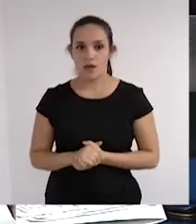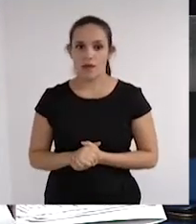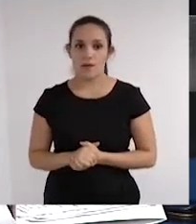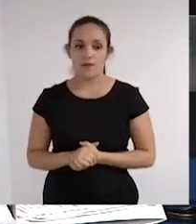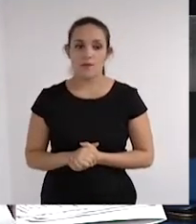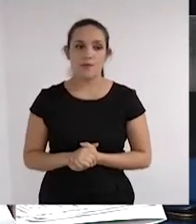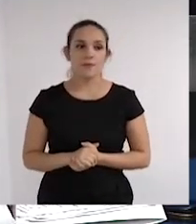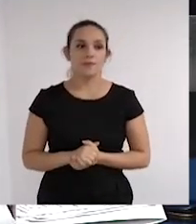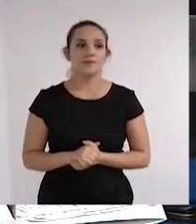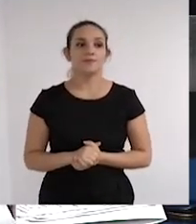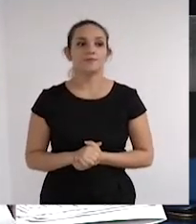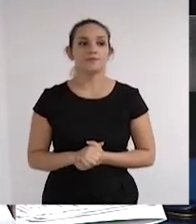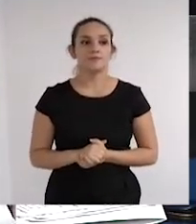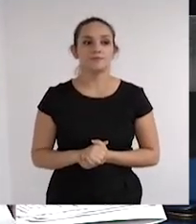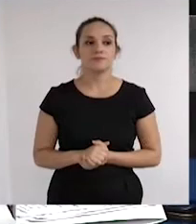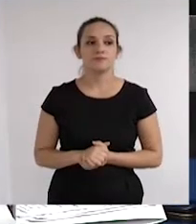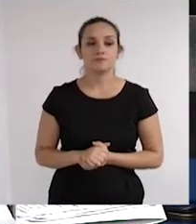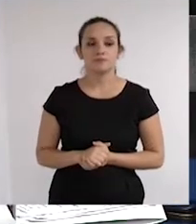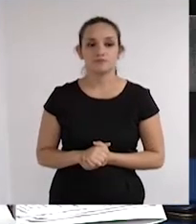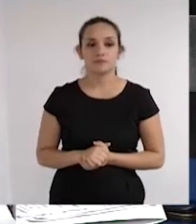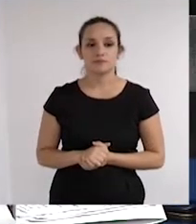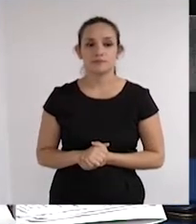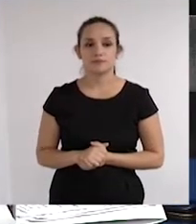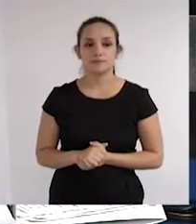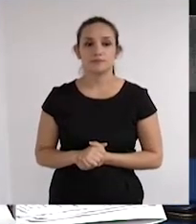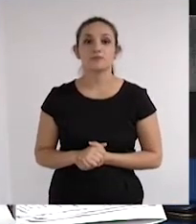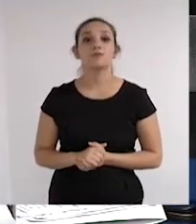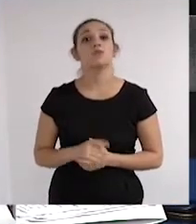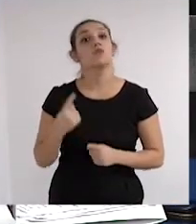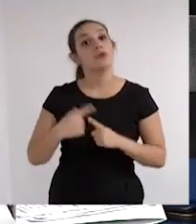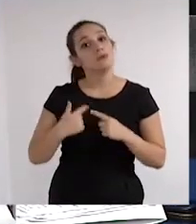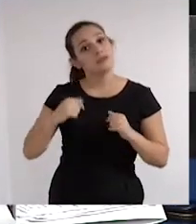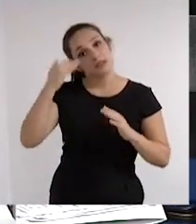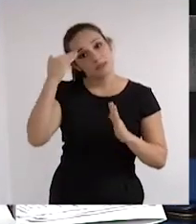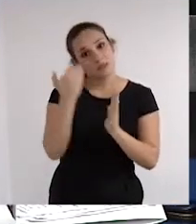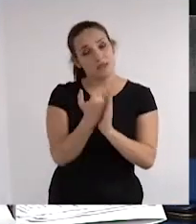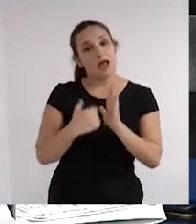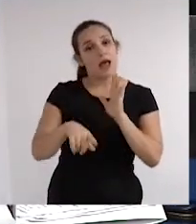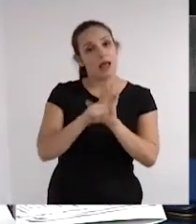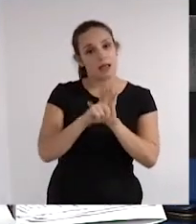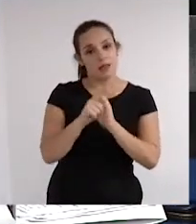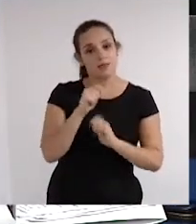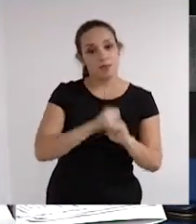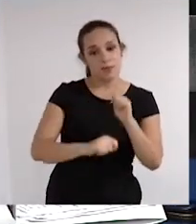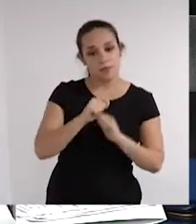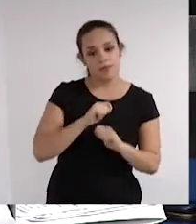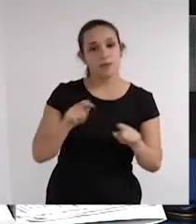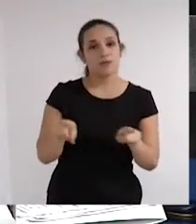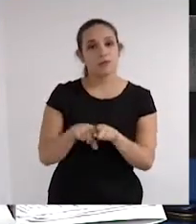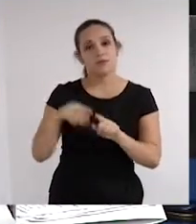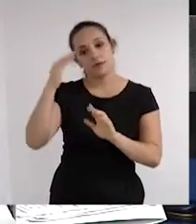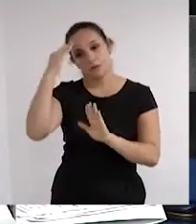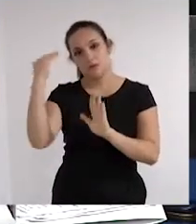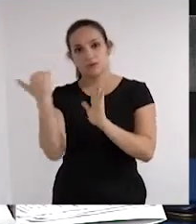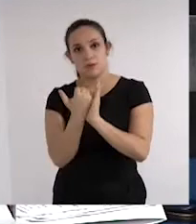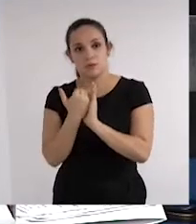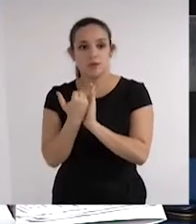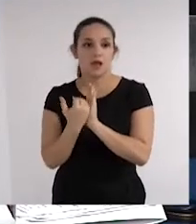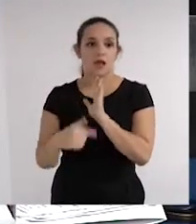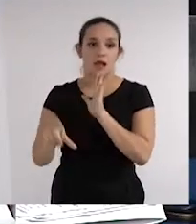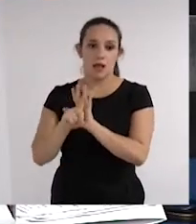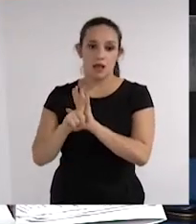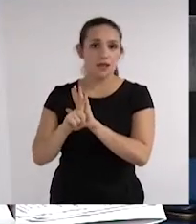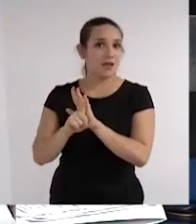Vou repetir, em pressupostos contábeis, baseado em lei, e, acima de tudo, respeitando a